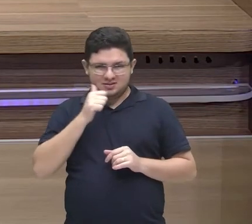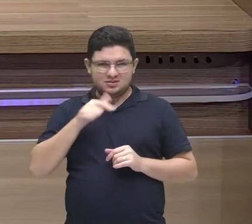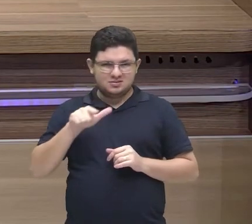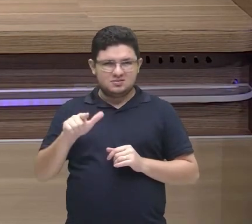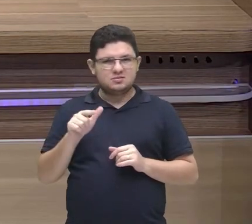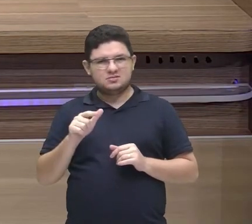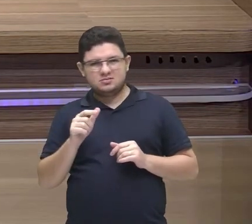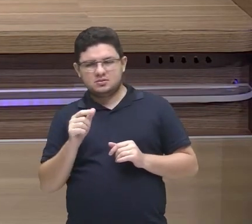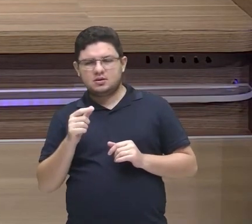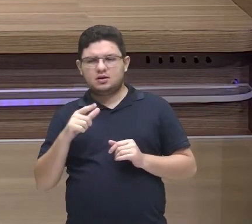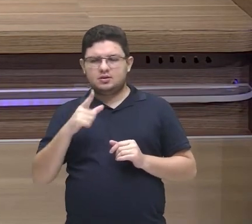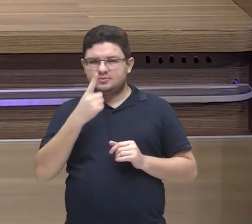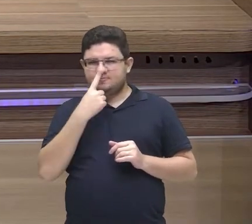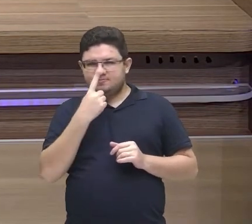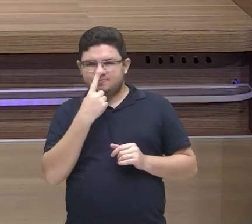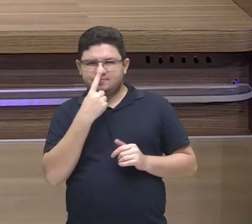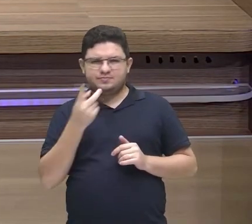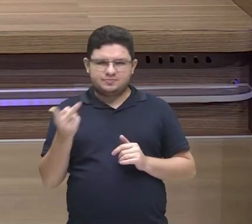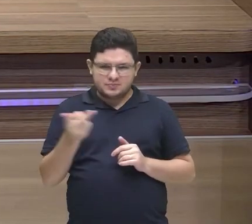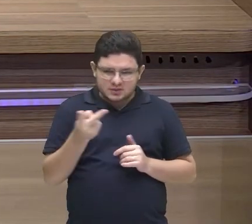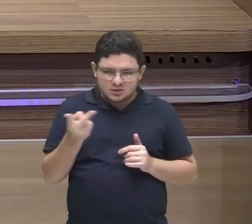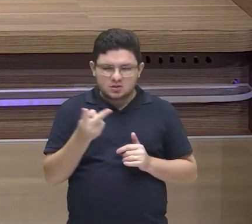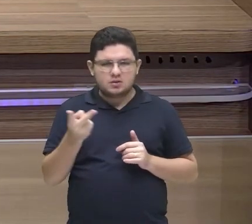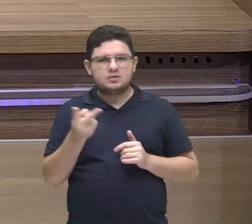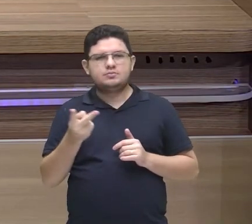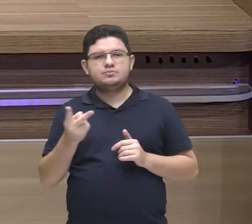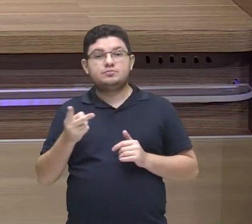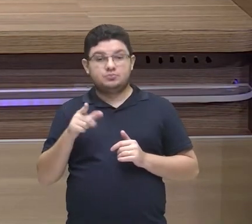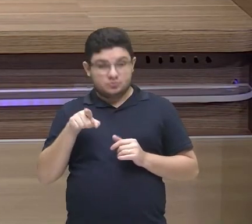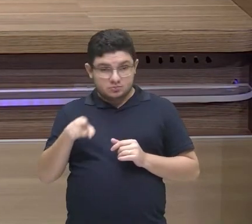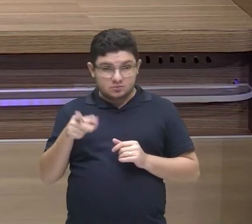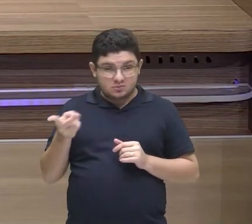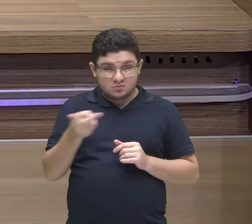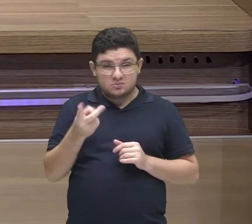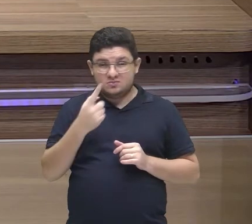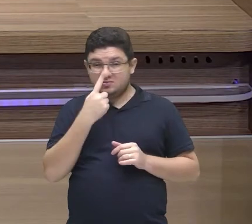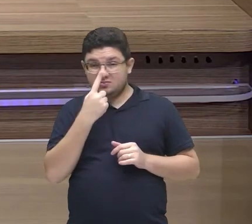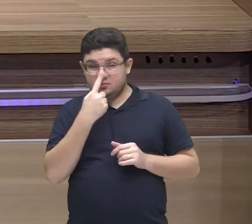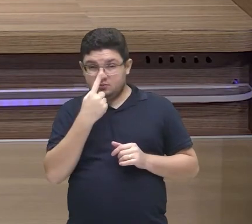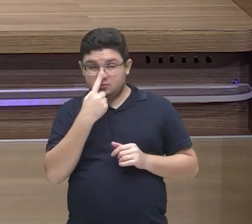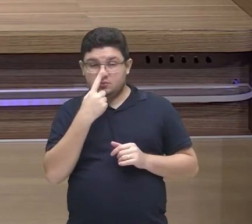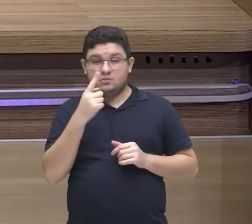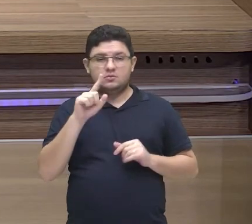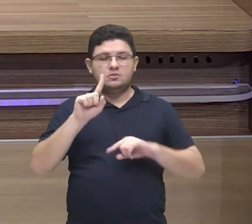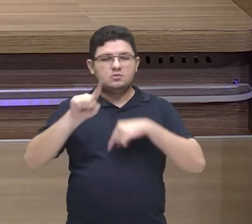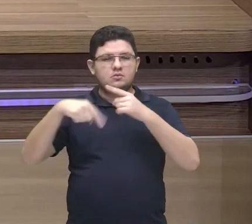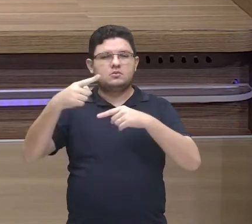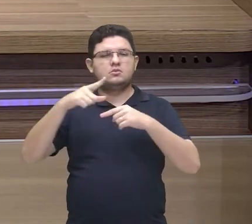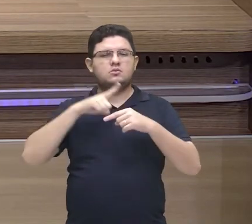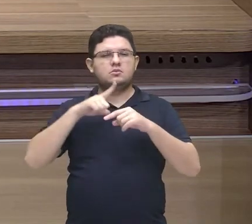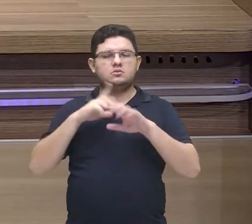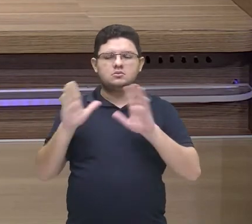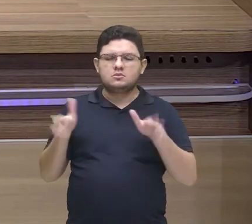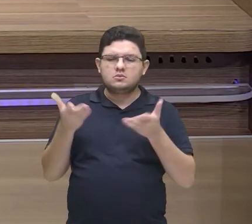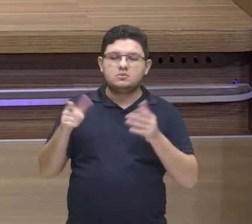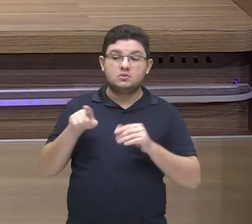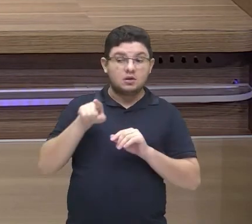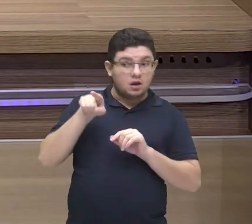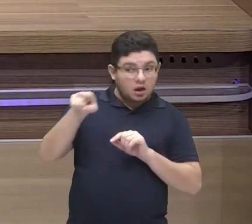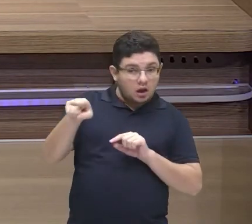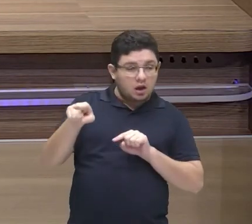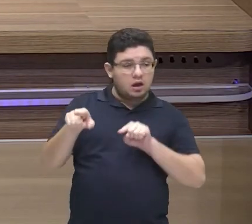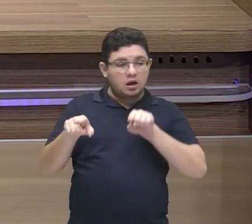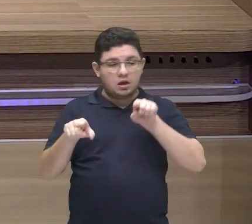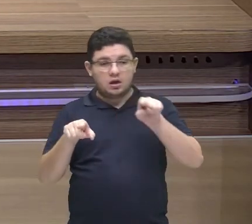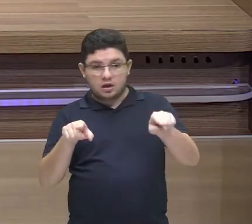tem uma afinidade muito grande. Então, essa afinidade é o que acontece. Eles vão, aí começa o estímulo. Não, olha, o fulano, o Chiquinho lá, ele vive